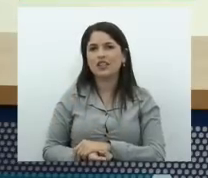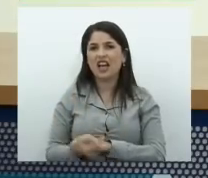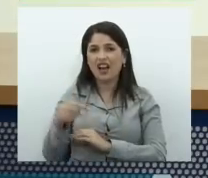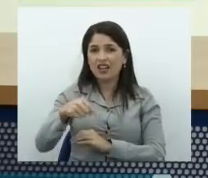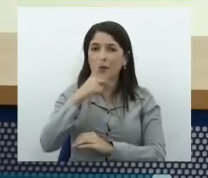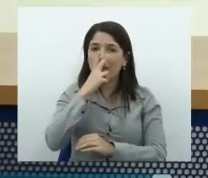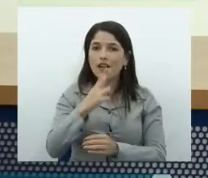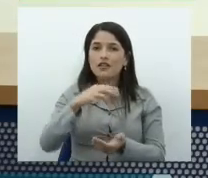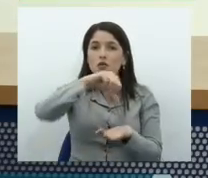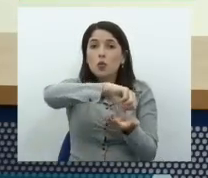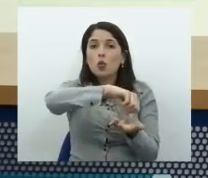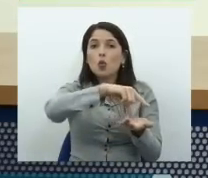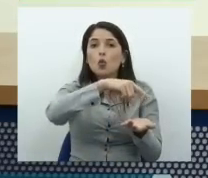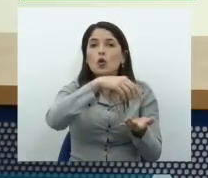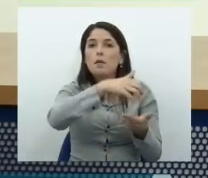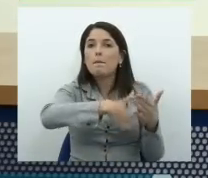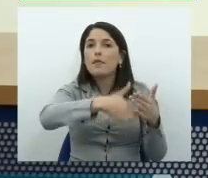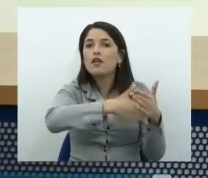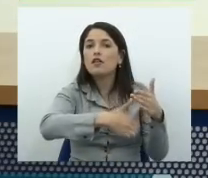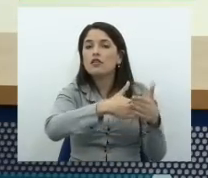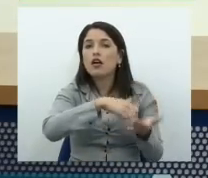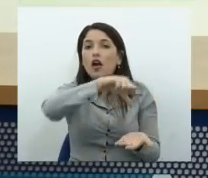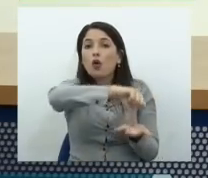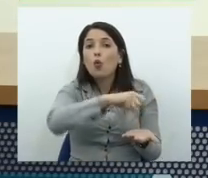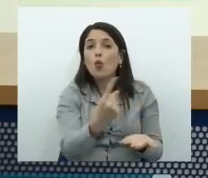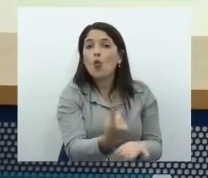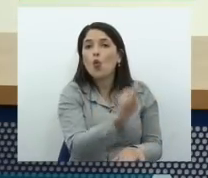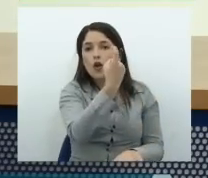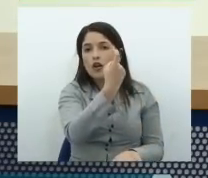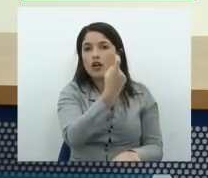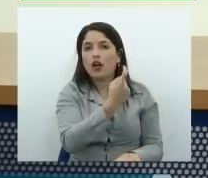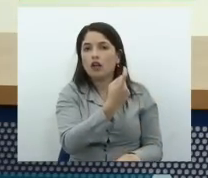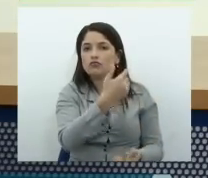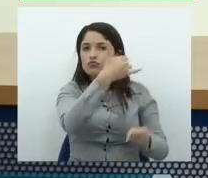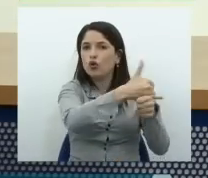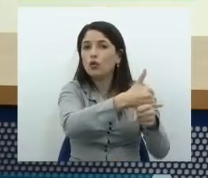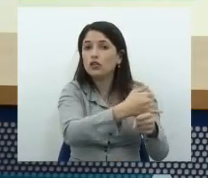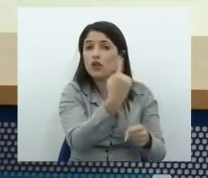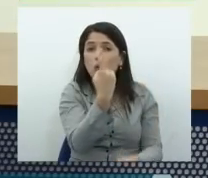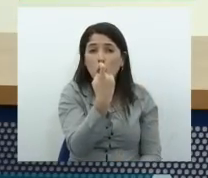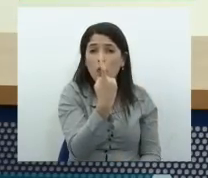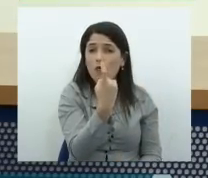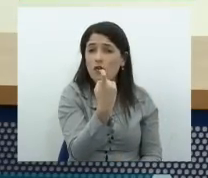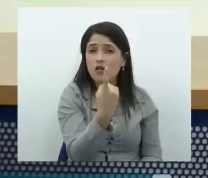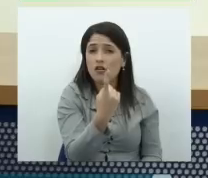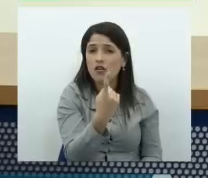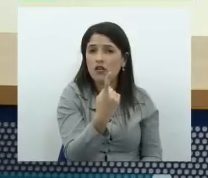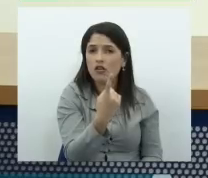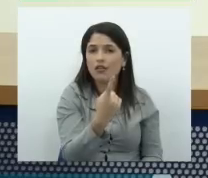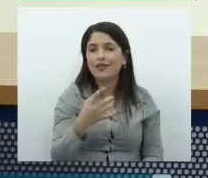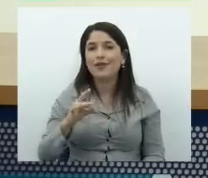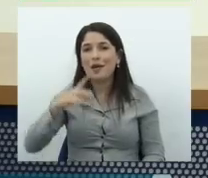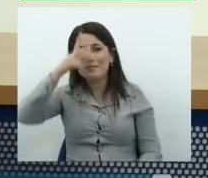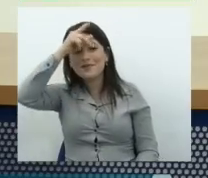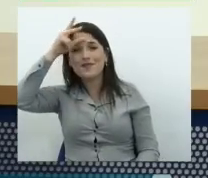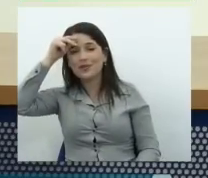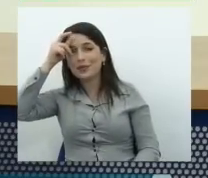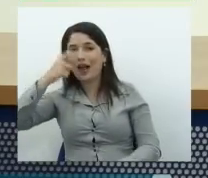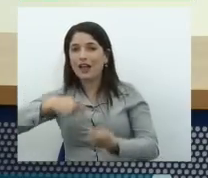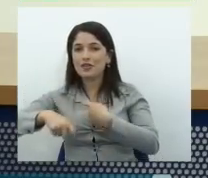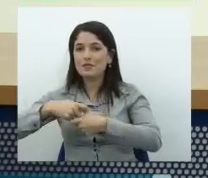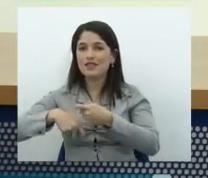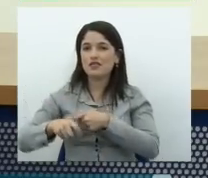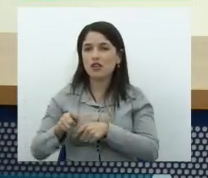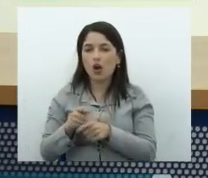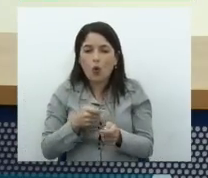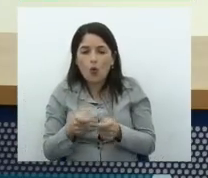um monopólio do transporte, que é conduzido por uma empresa e administrada por uma empresa, não pela Prefeitura Municipal de Guarulhos. O